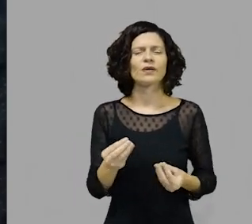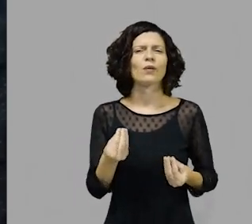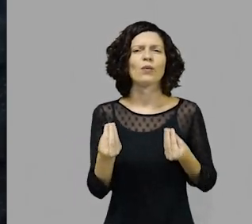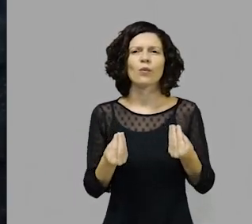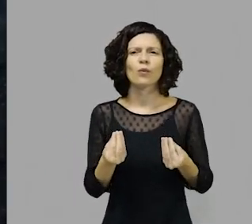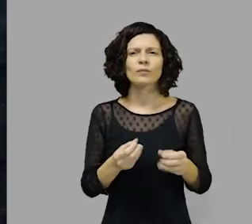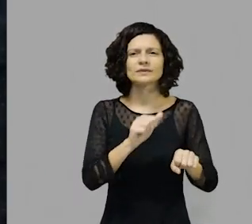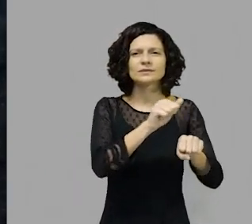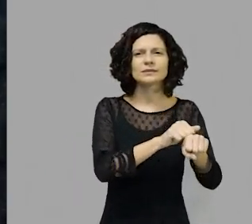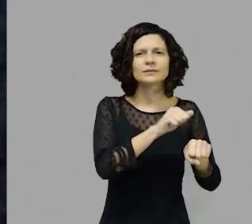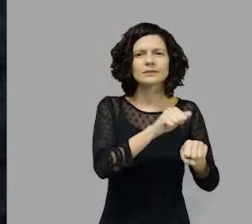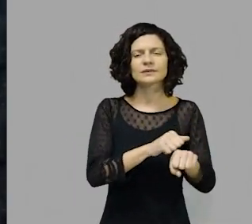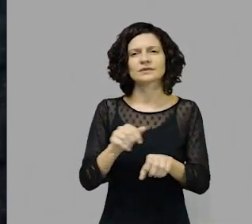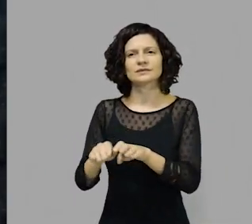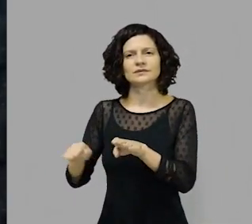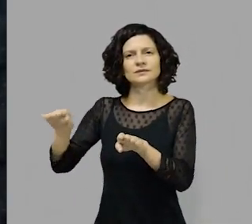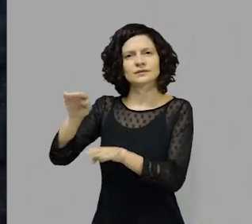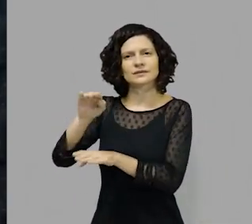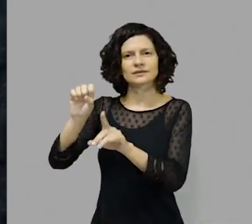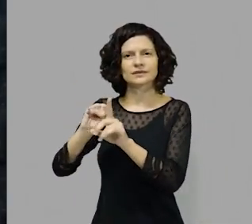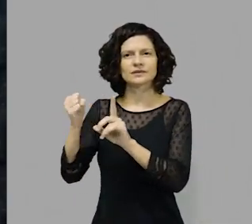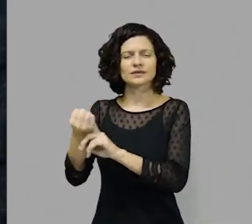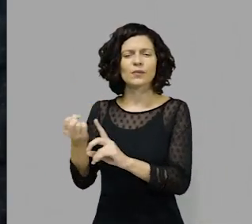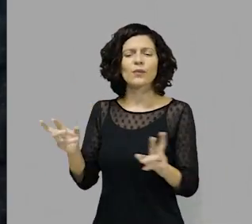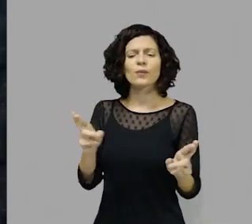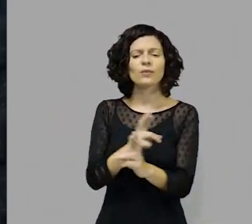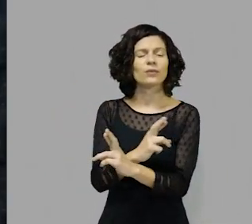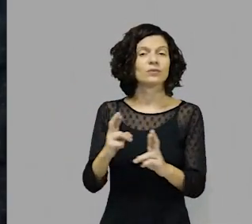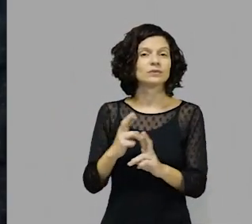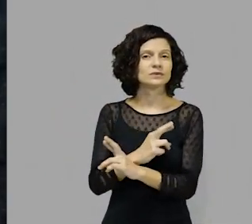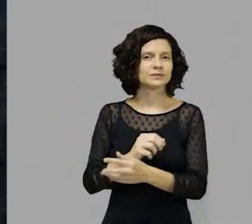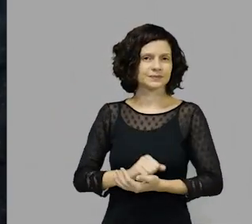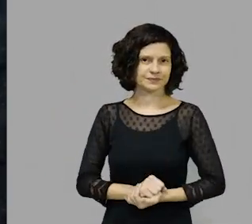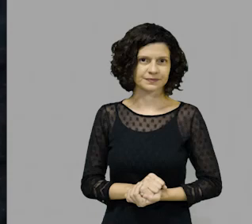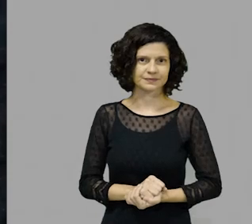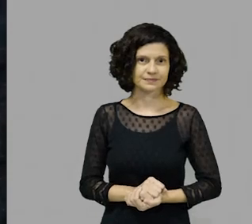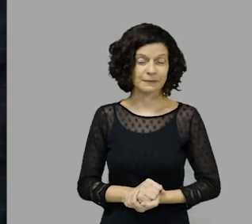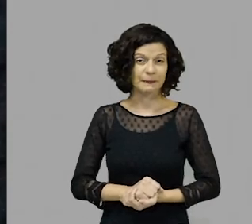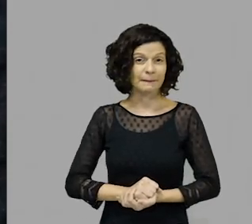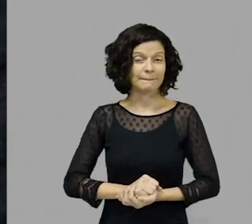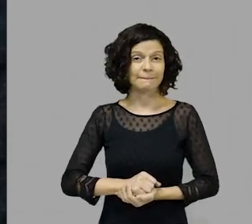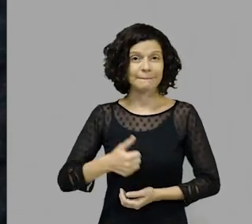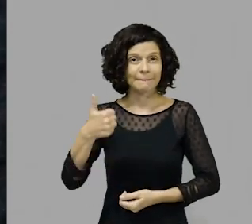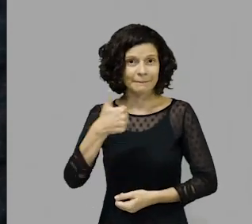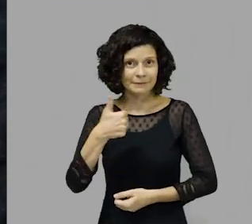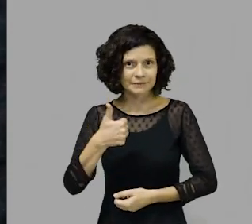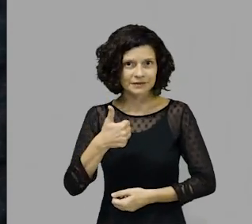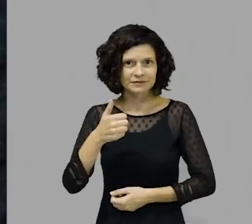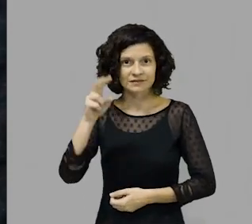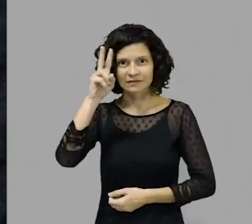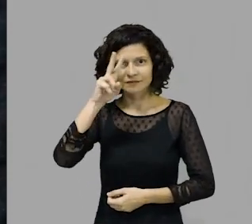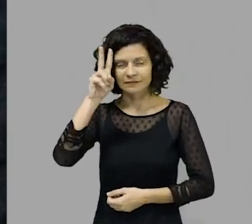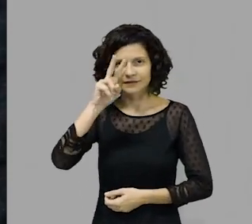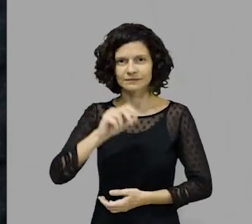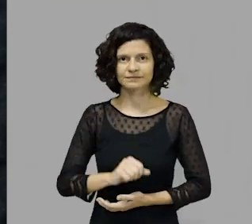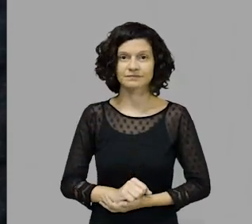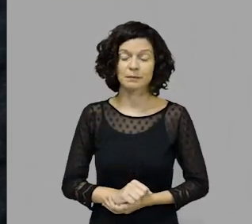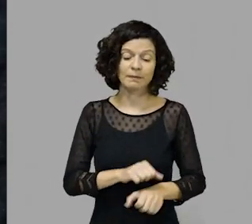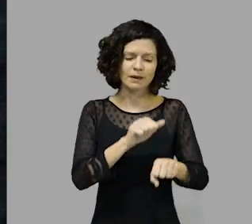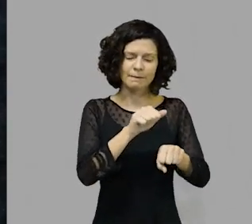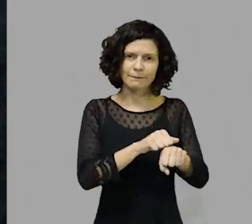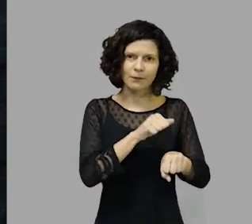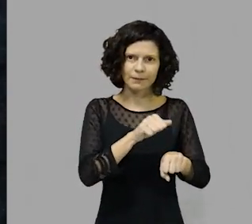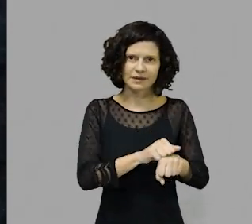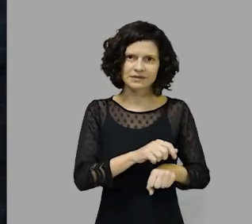desigualdade. Primeira coisa que eu vou lembrar para ti, pobreza não necessariamente é um conceito absoluto, ela pode